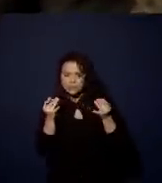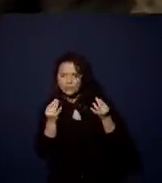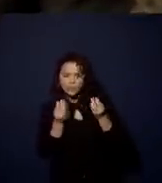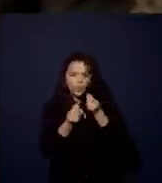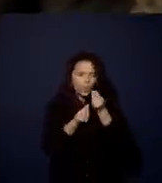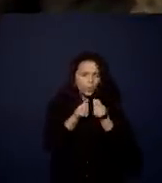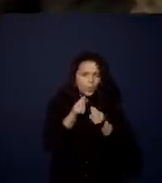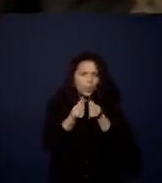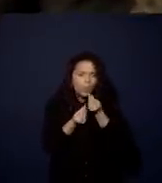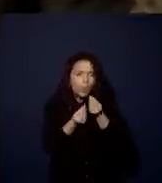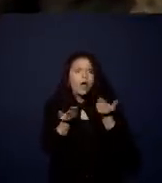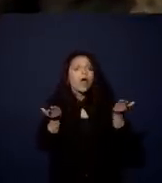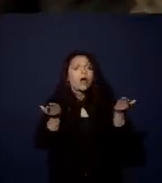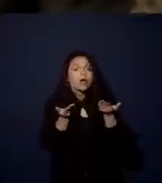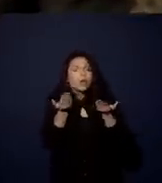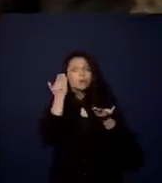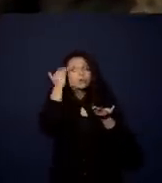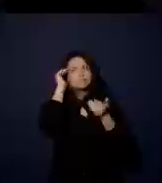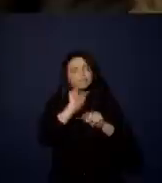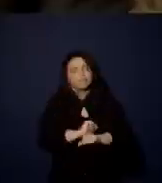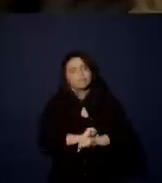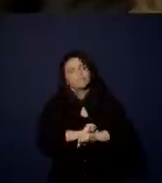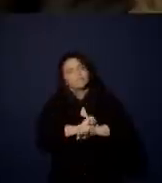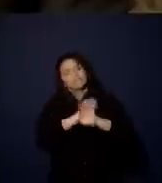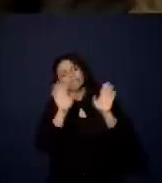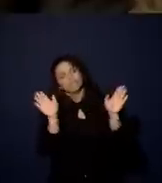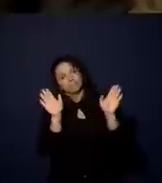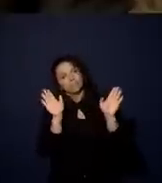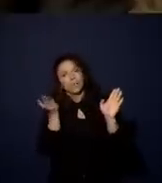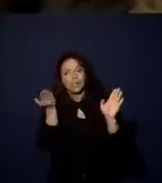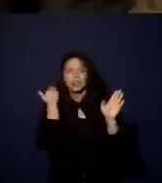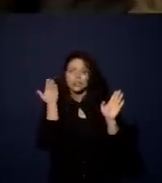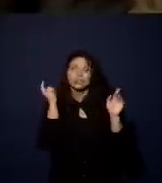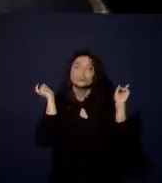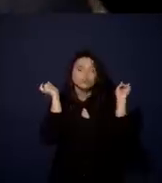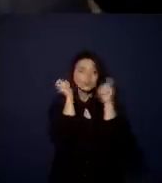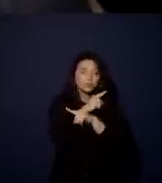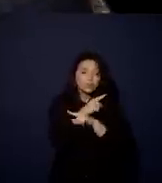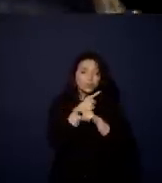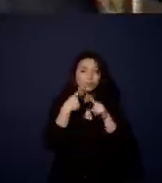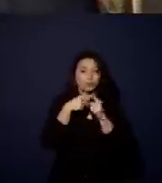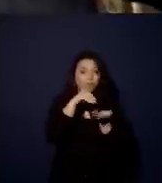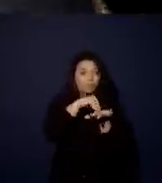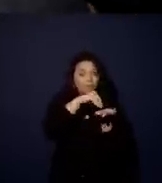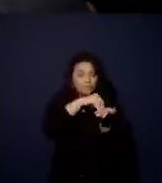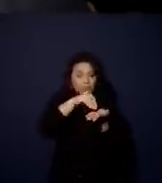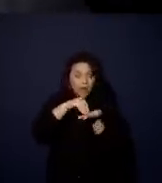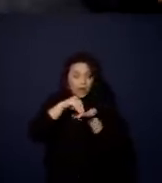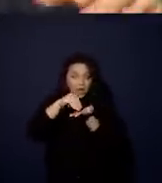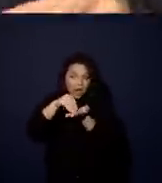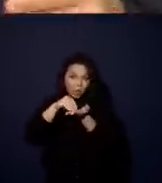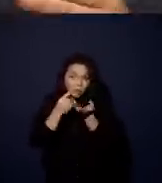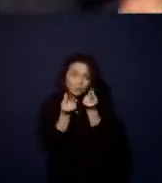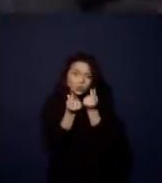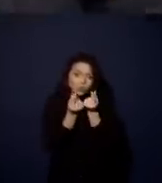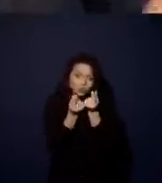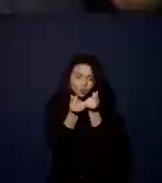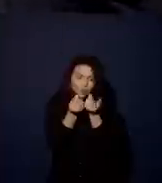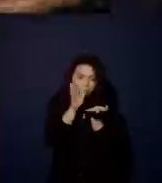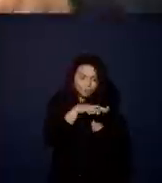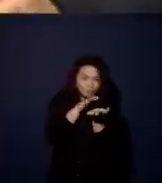muita coisa então acho que assim essa escassez desse excesso de liquidez que tinha